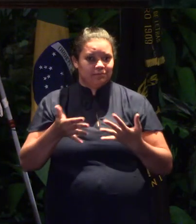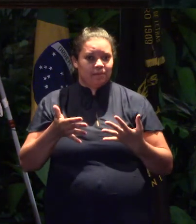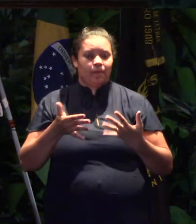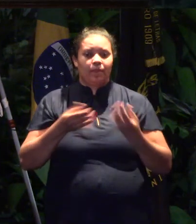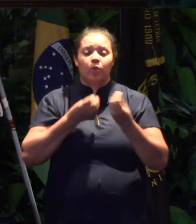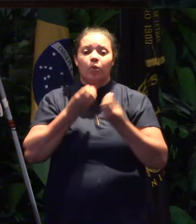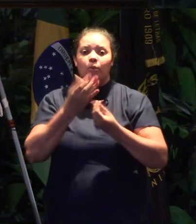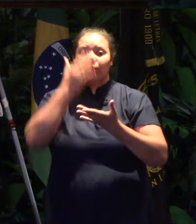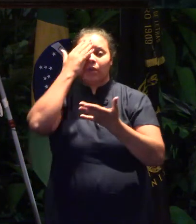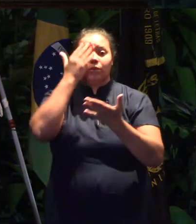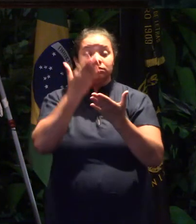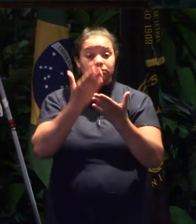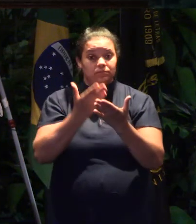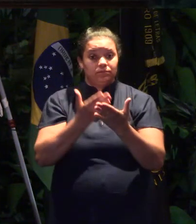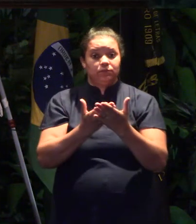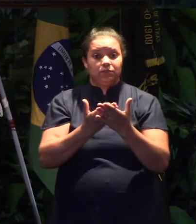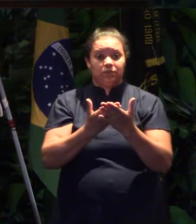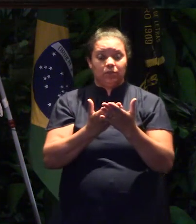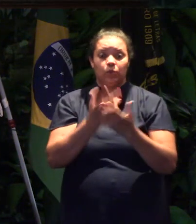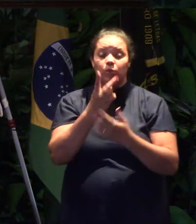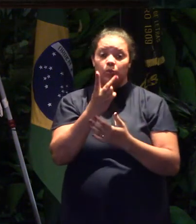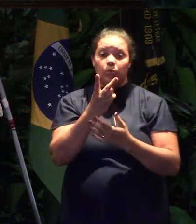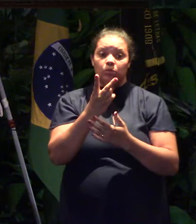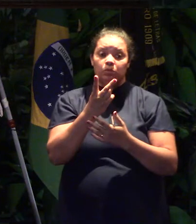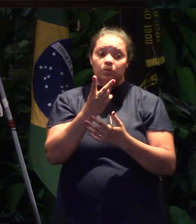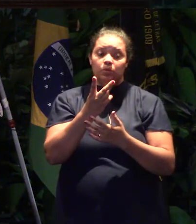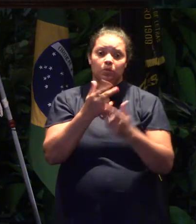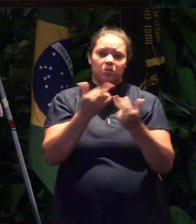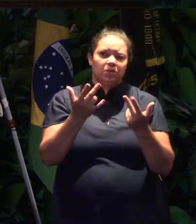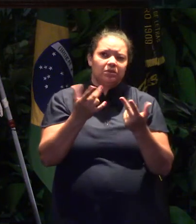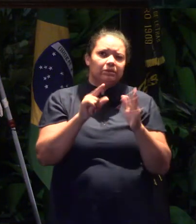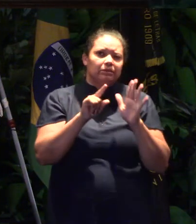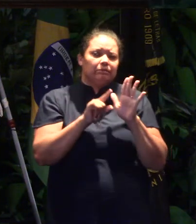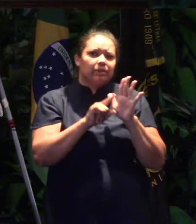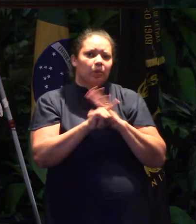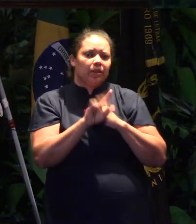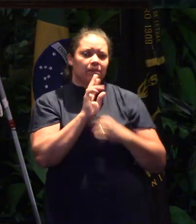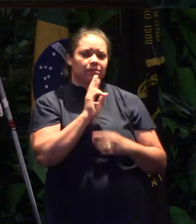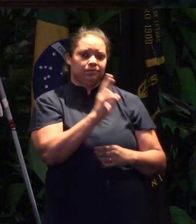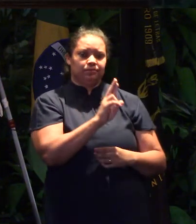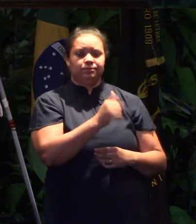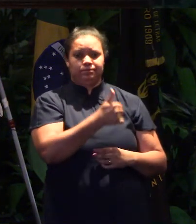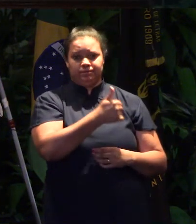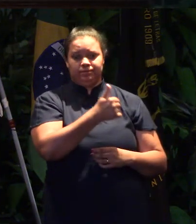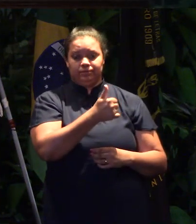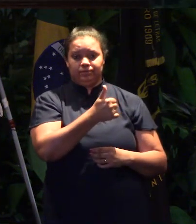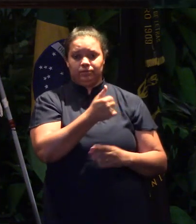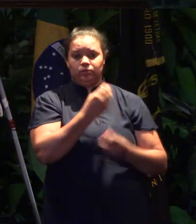da confiança, né? Eu acho que tem duas coisas na sua pergunta. Então, a primeira, essa relação de